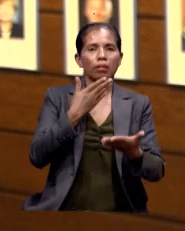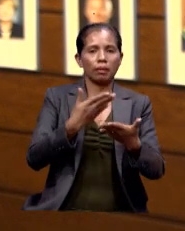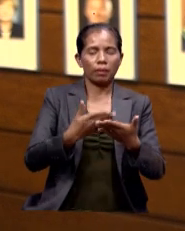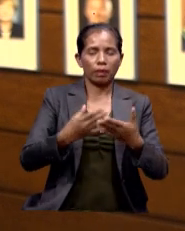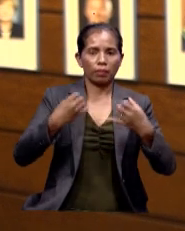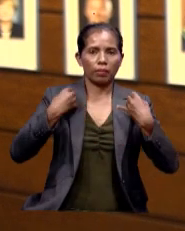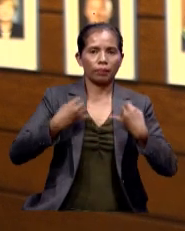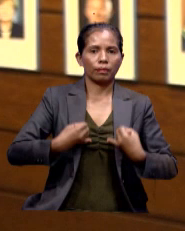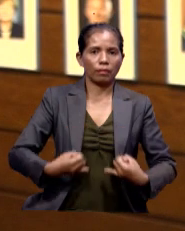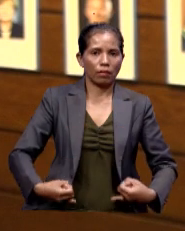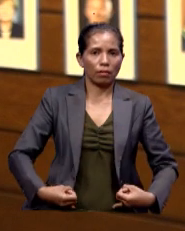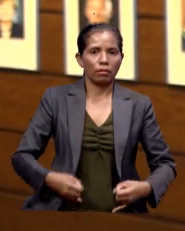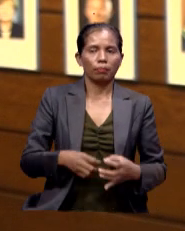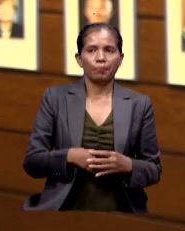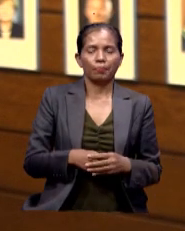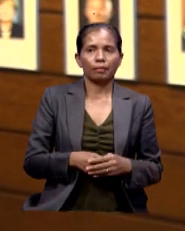infantil,